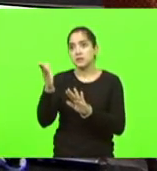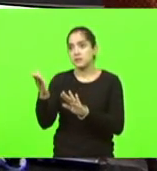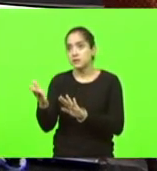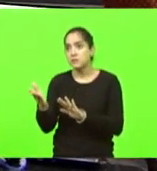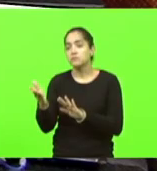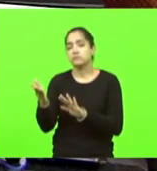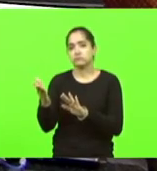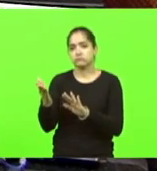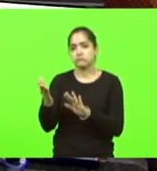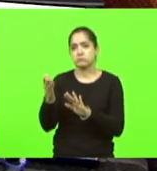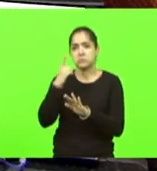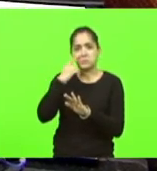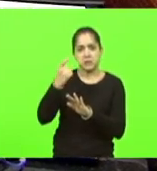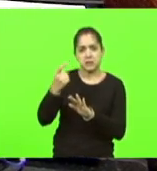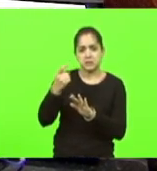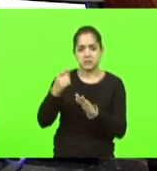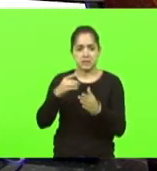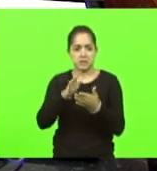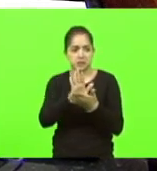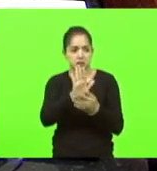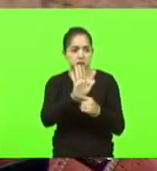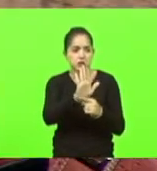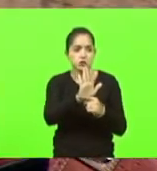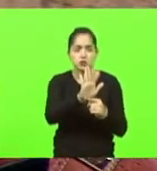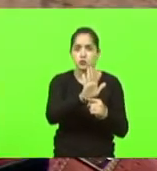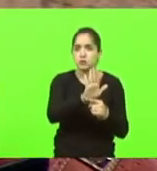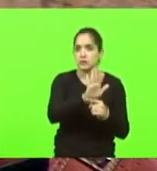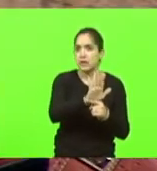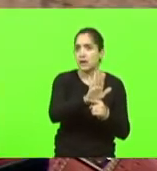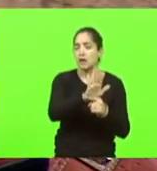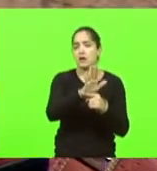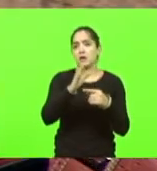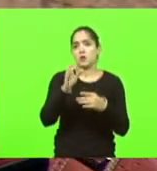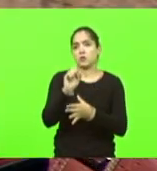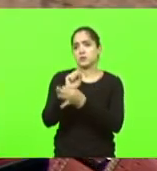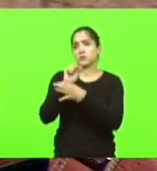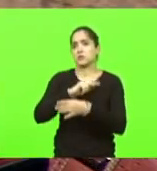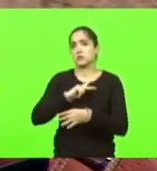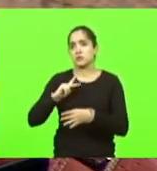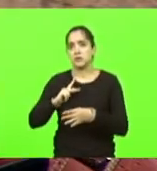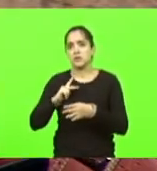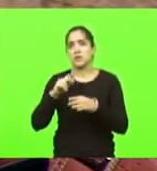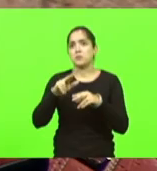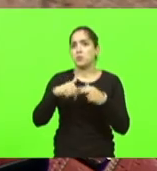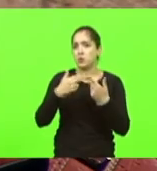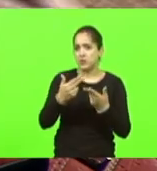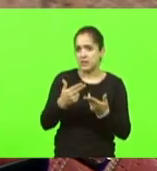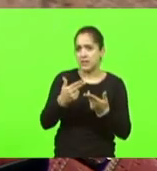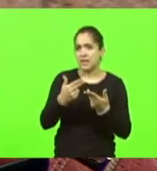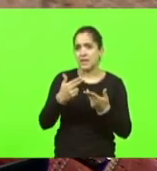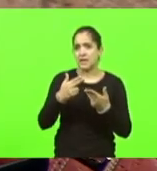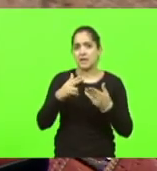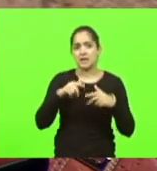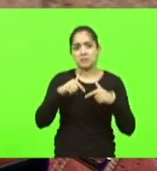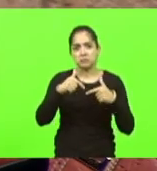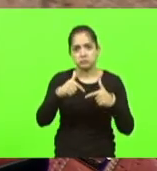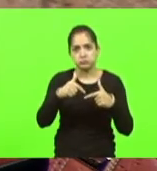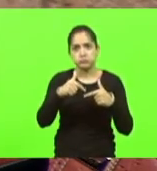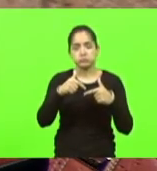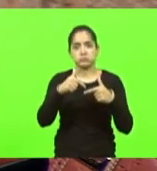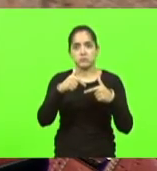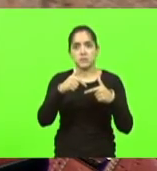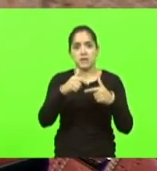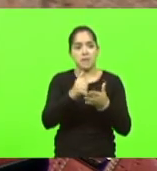não está interessado em colaborar com a segurança pública especialmente com a polícia civil por causa que ela manifestou lealdade é o seu